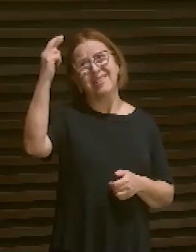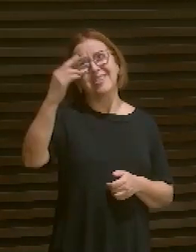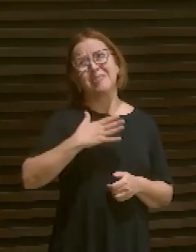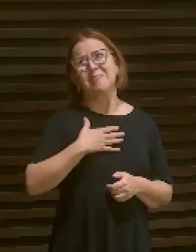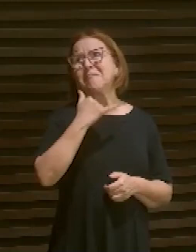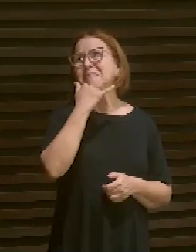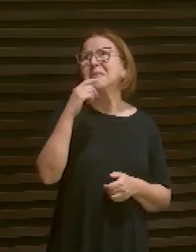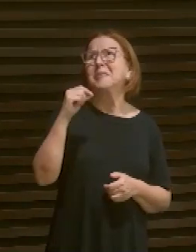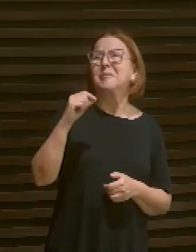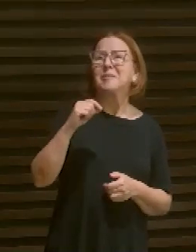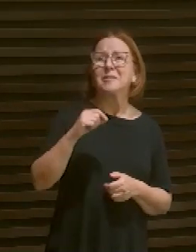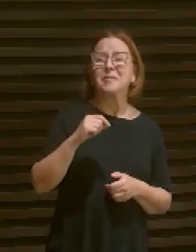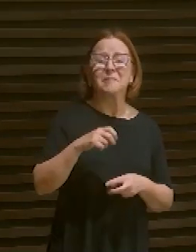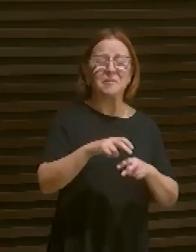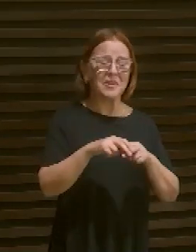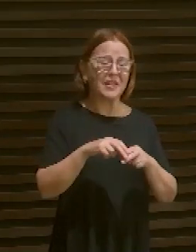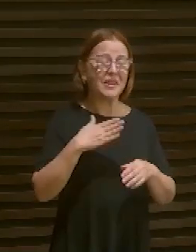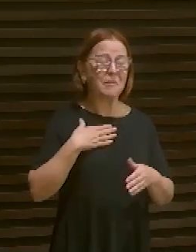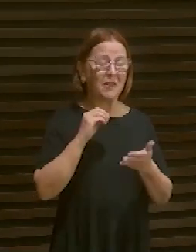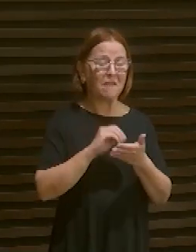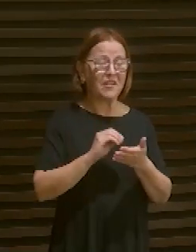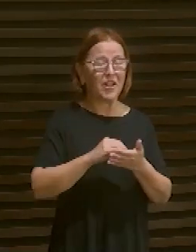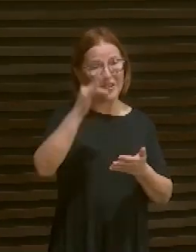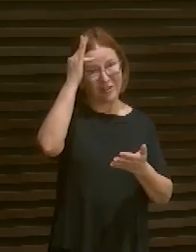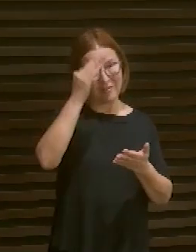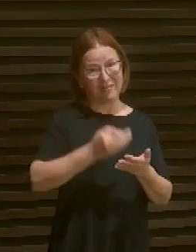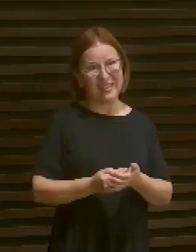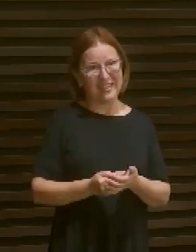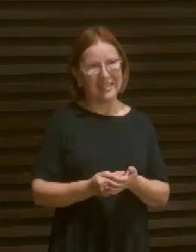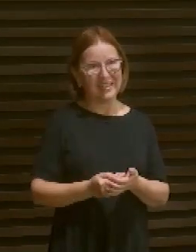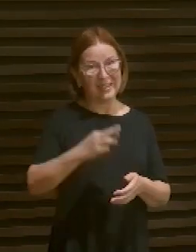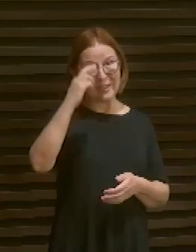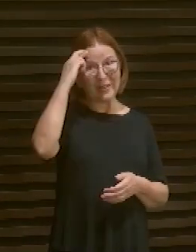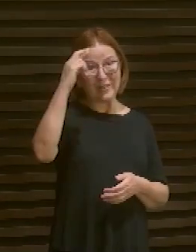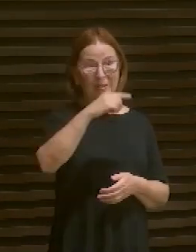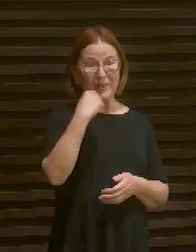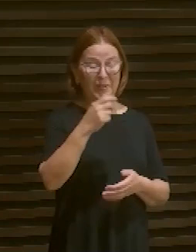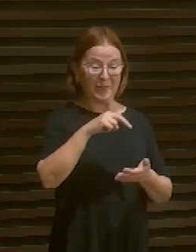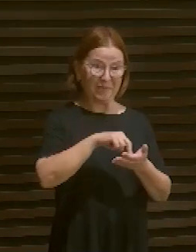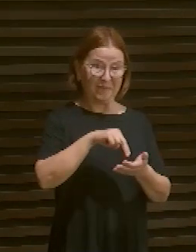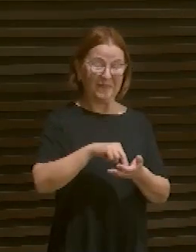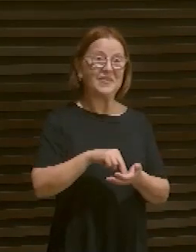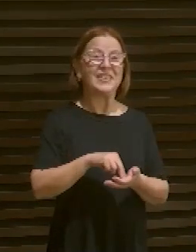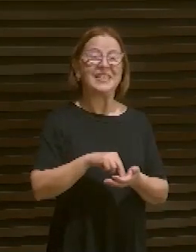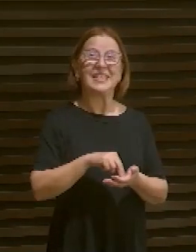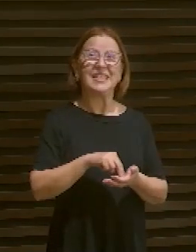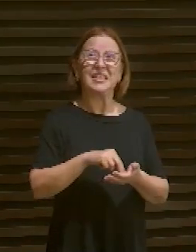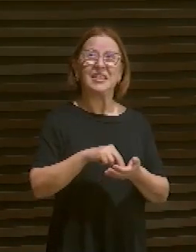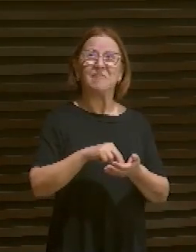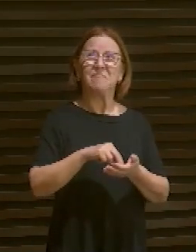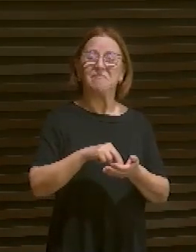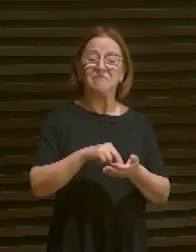incredulidade. Que o Senhor nos mantenha com os olhos fitos nele, porque é nele,